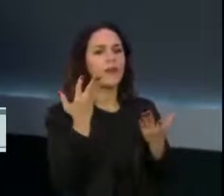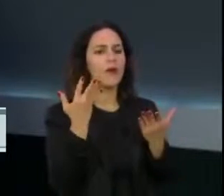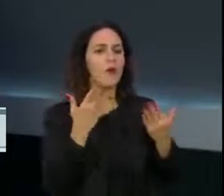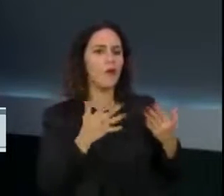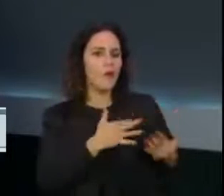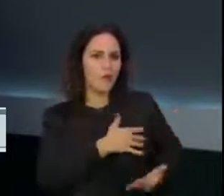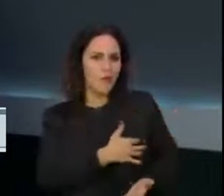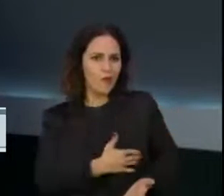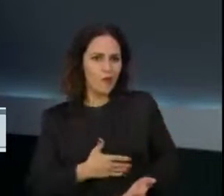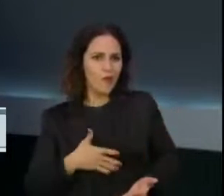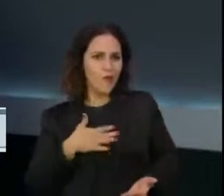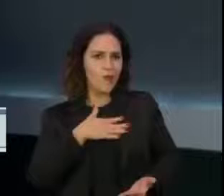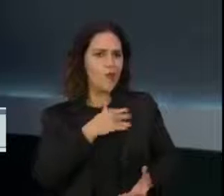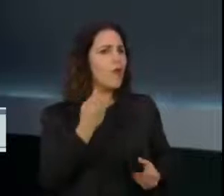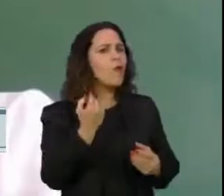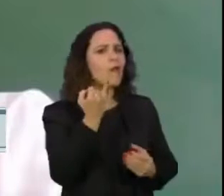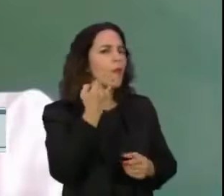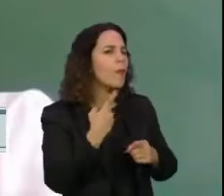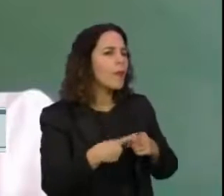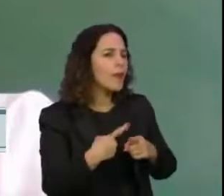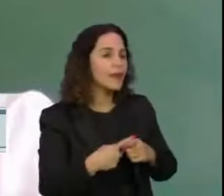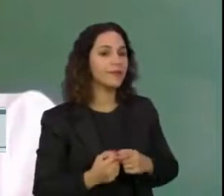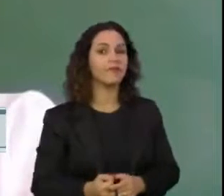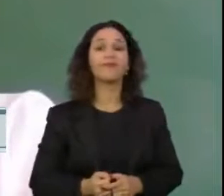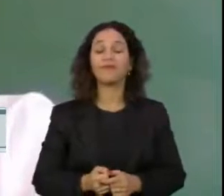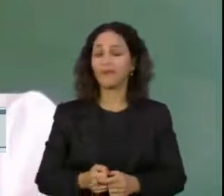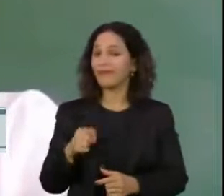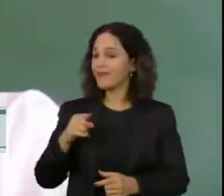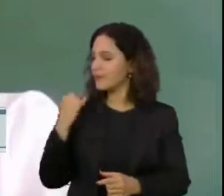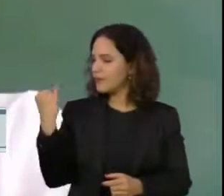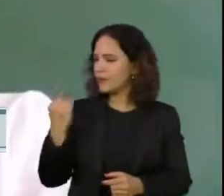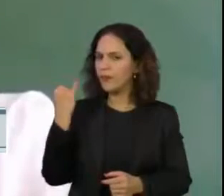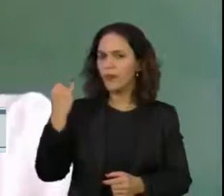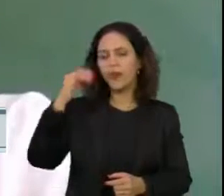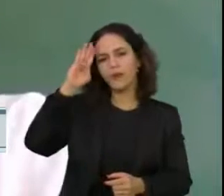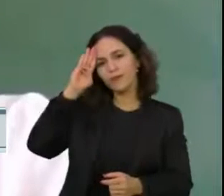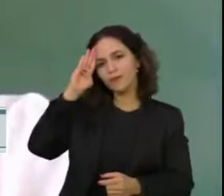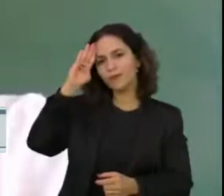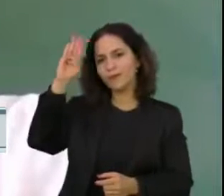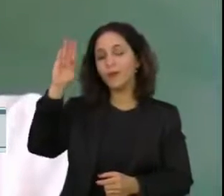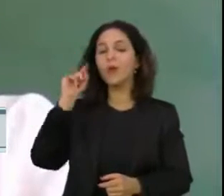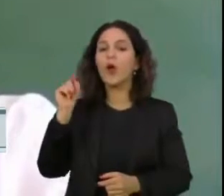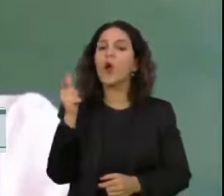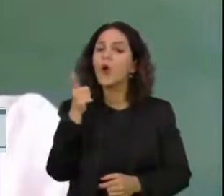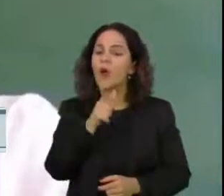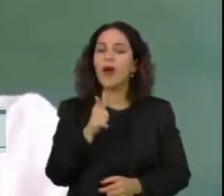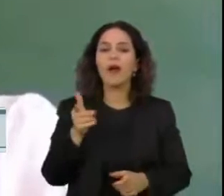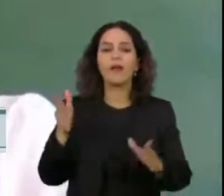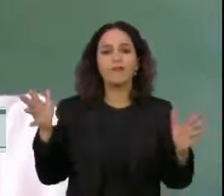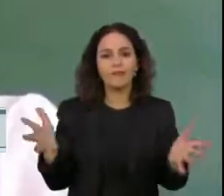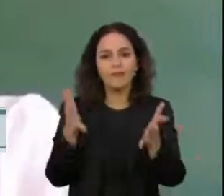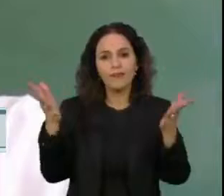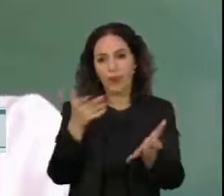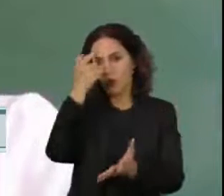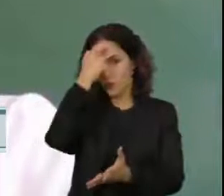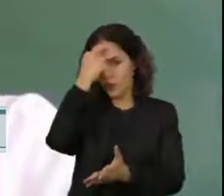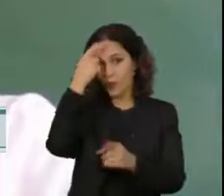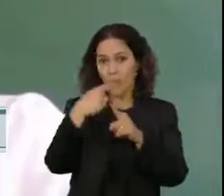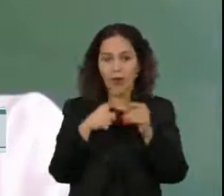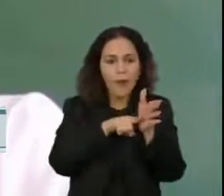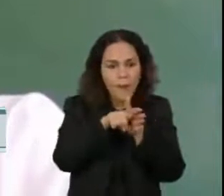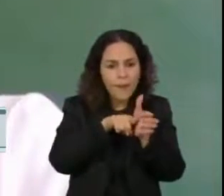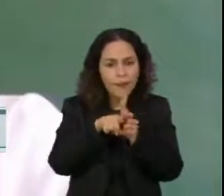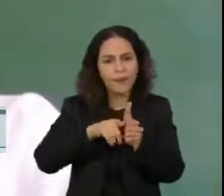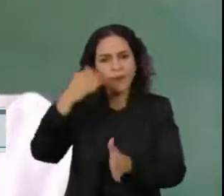das mamas no diagnóstico precoce? A maior importância dele, Joyce, é para conscientizar. Os estudos mostram que